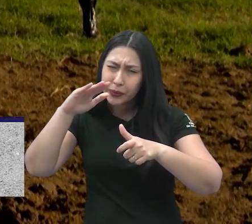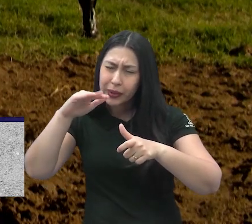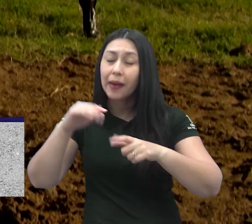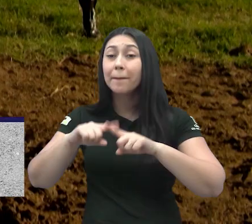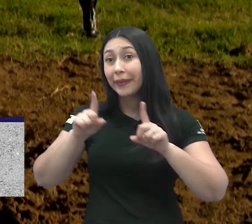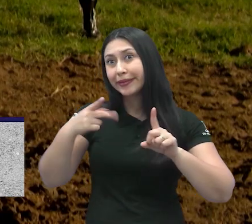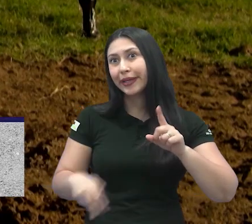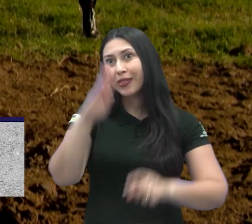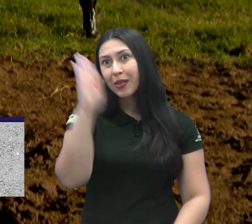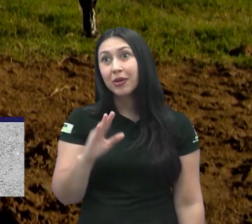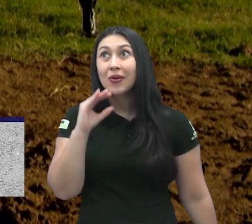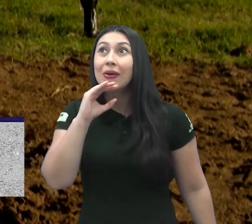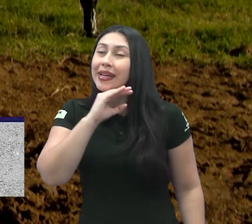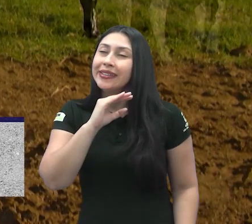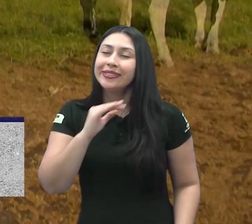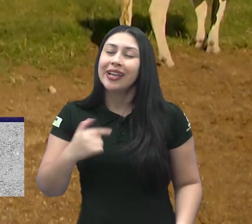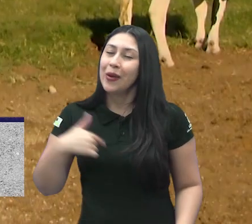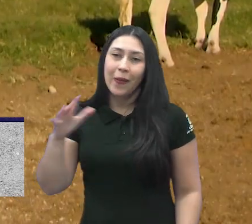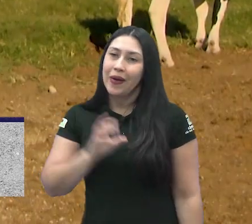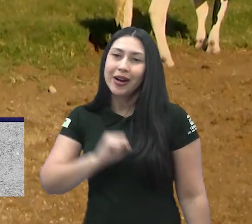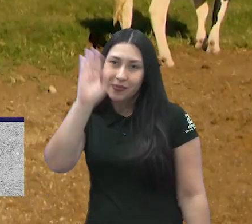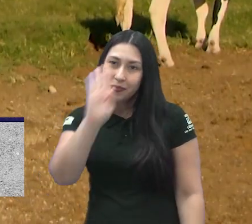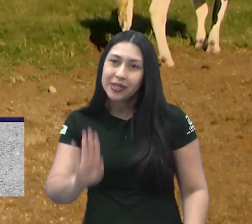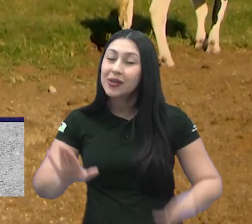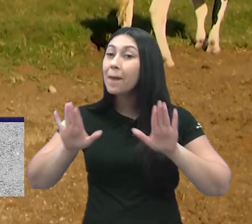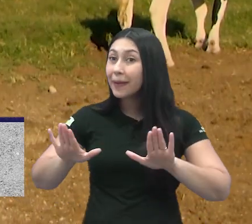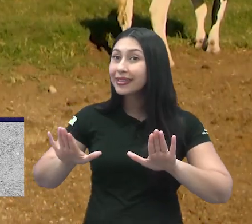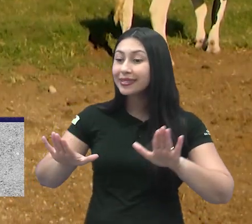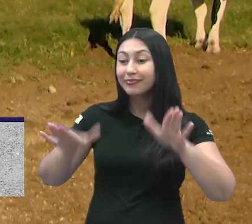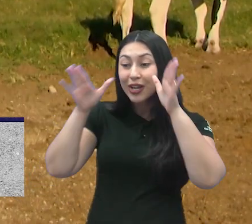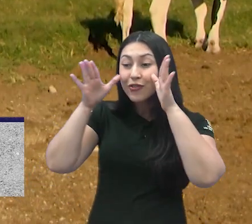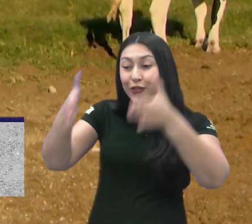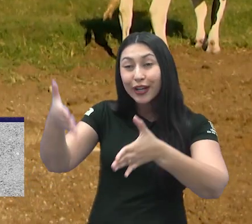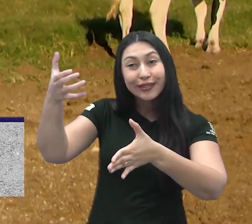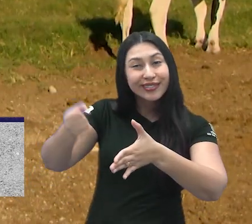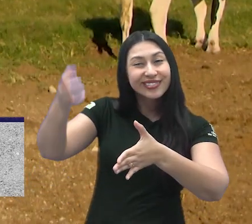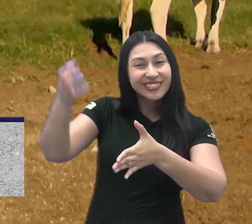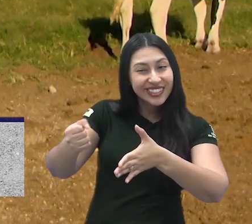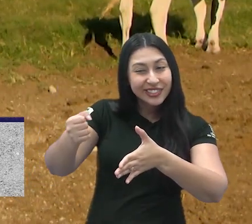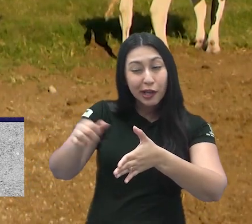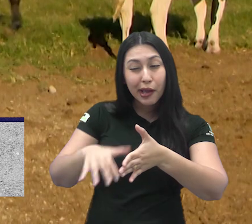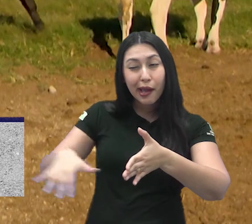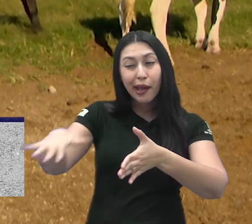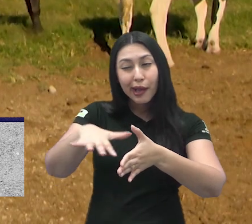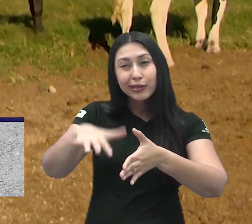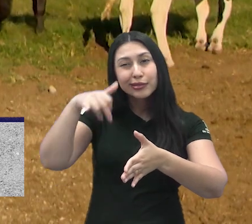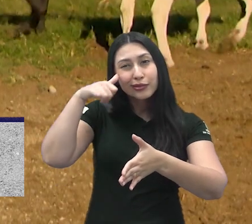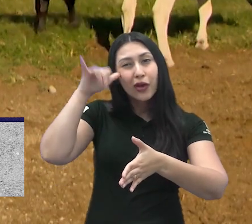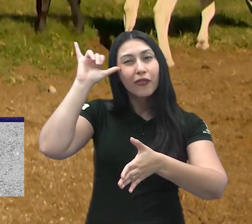país tropical. Adoro o Brasil, mas pensando na parte produtiva do gado leiteiro, para esses animais que têm a